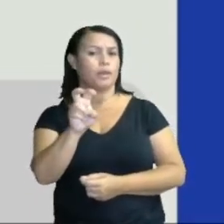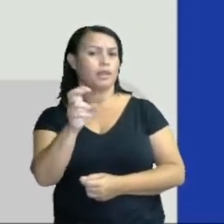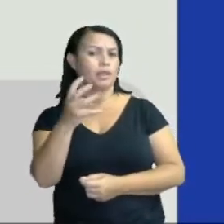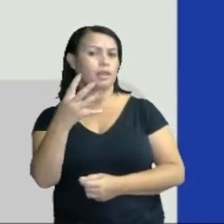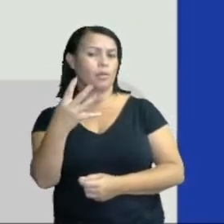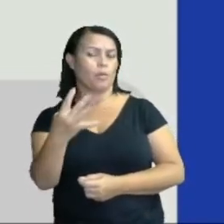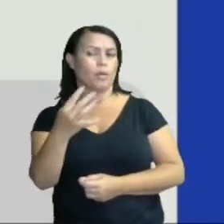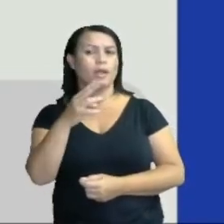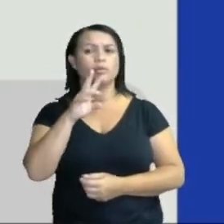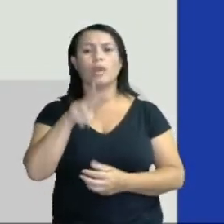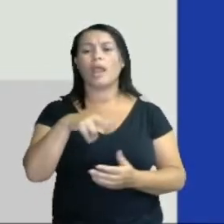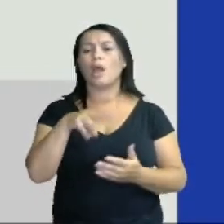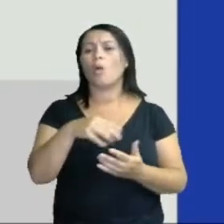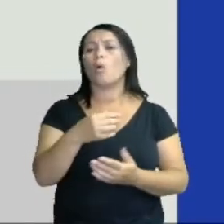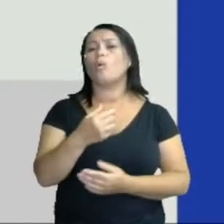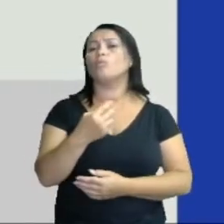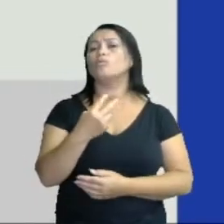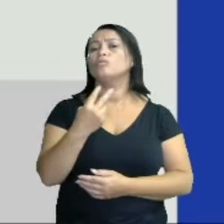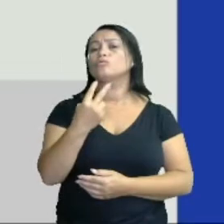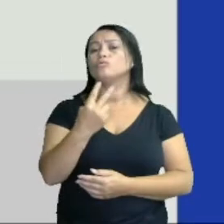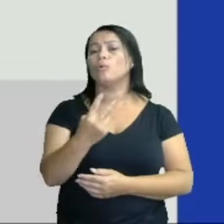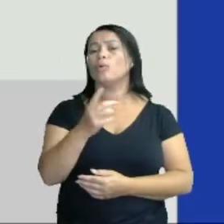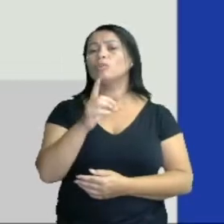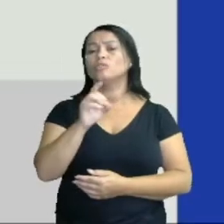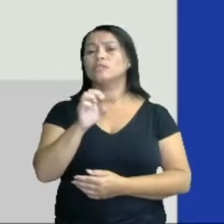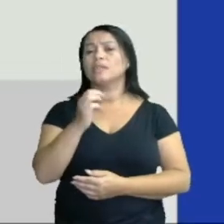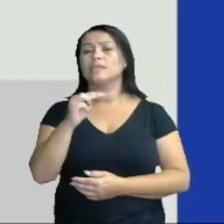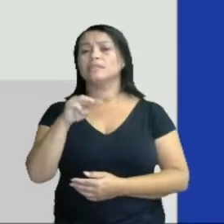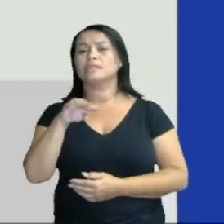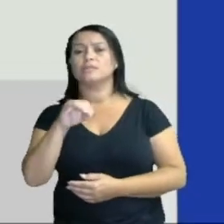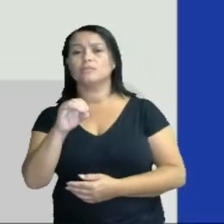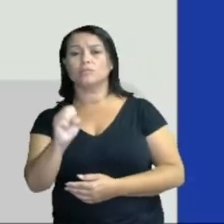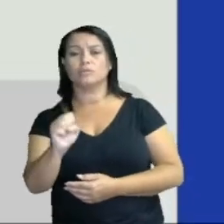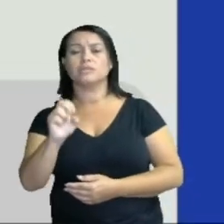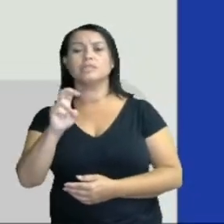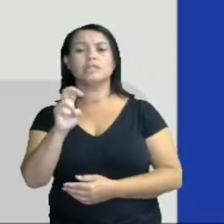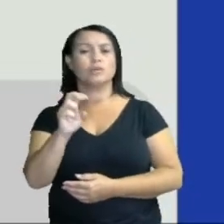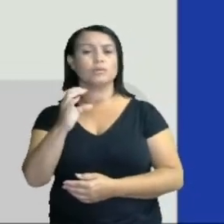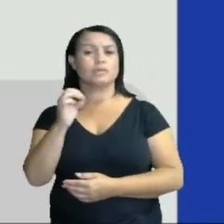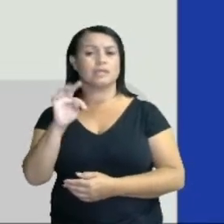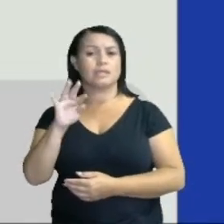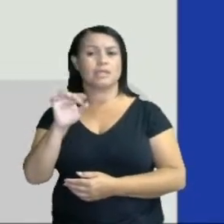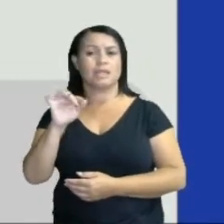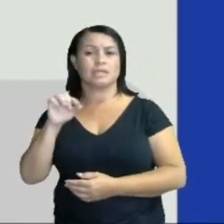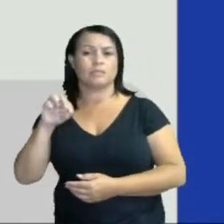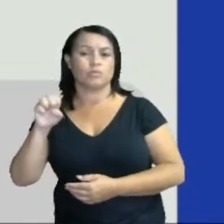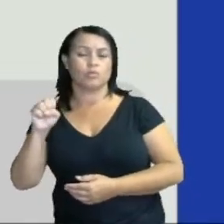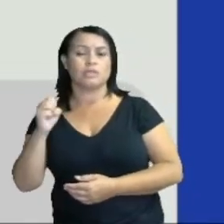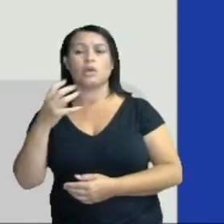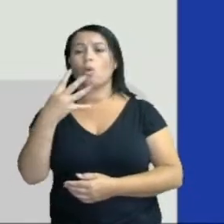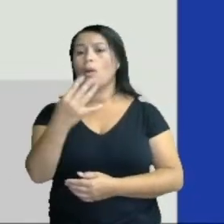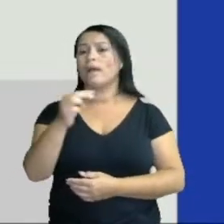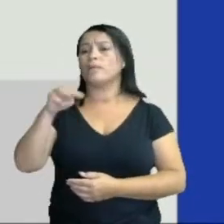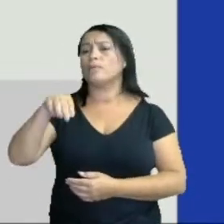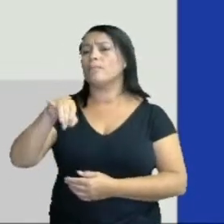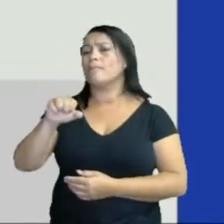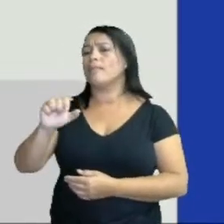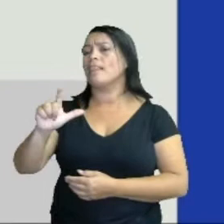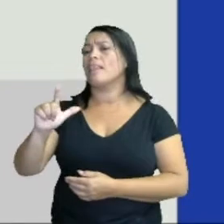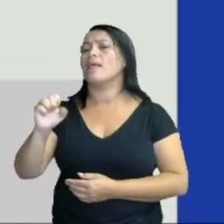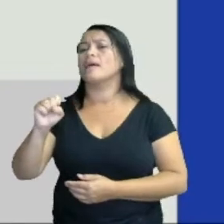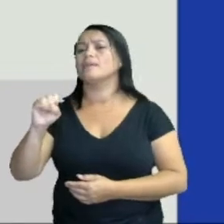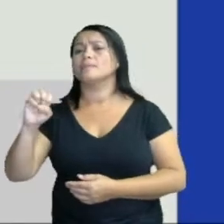0,254. Lê-se 2 décimos, 5 centésimos e 4 milésimos. Ou seja, milésimo. Já me lembra